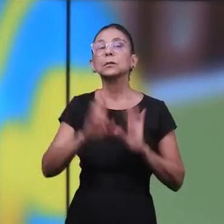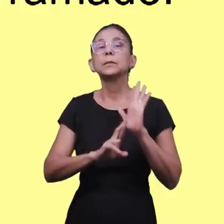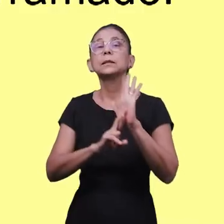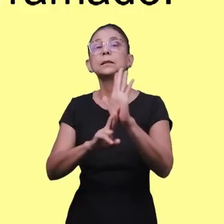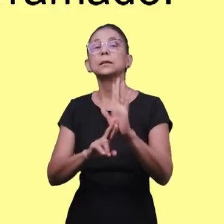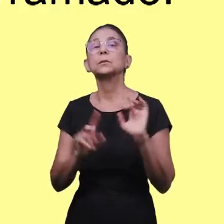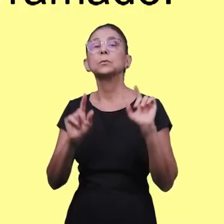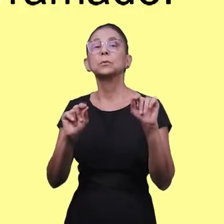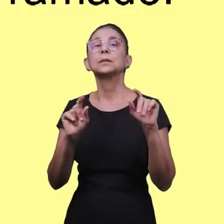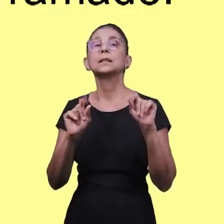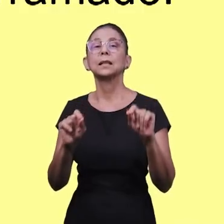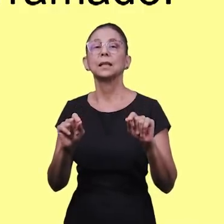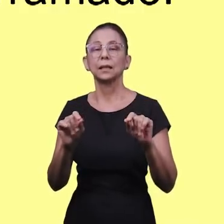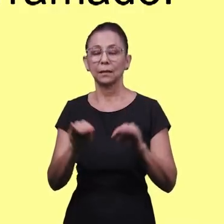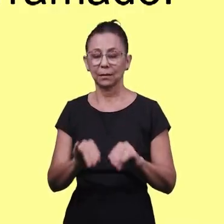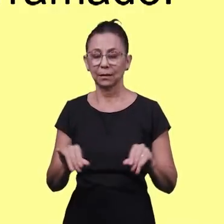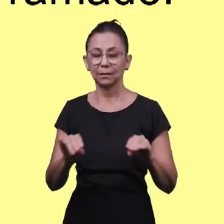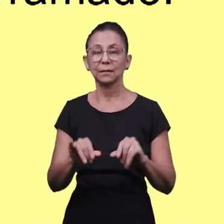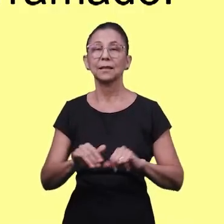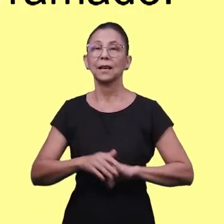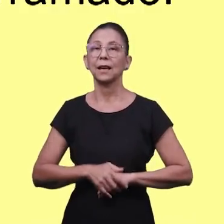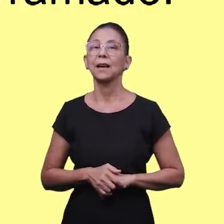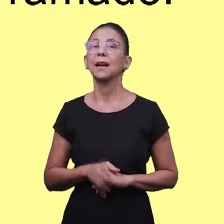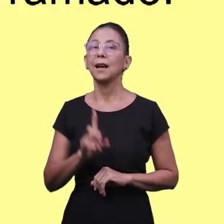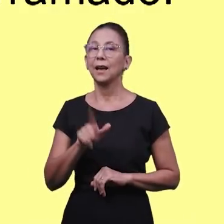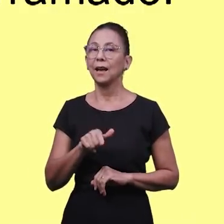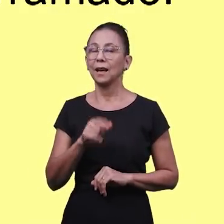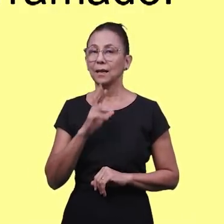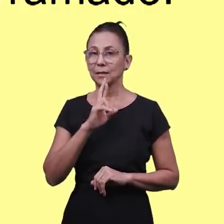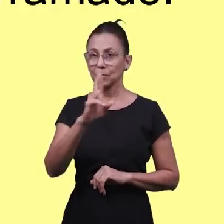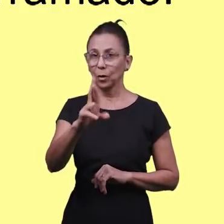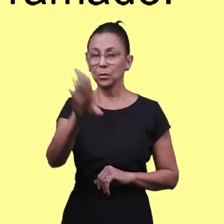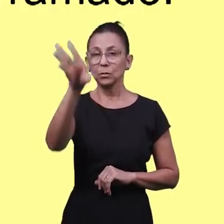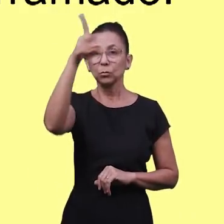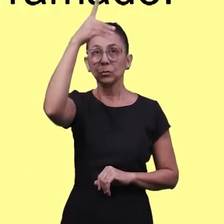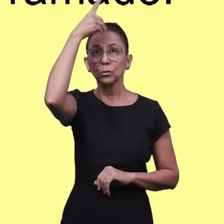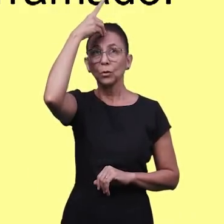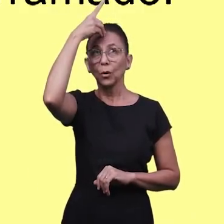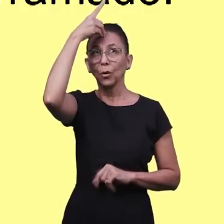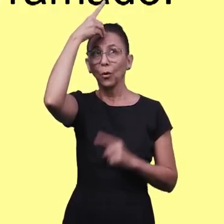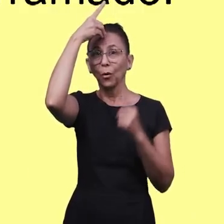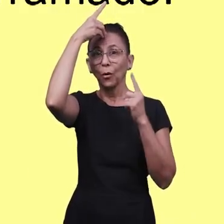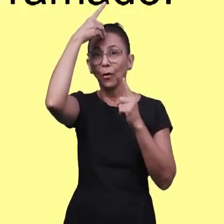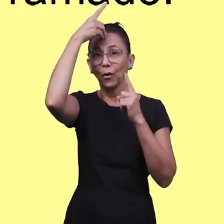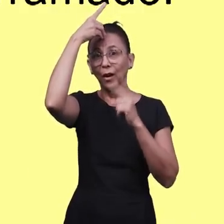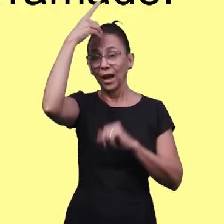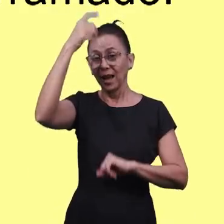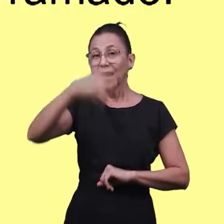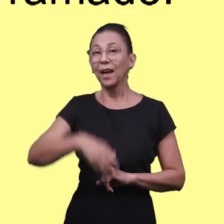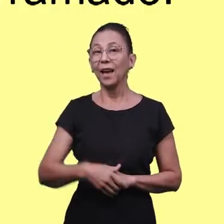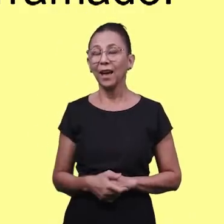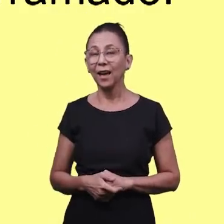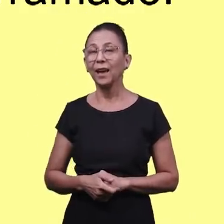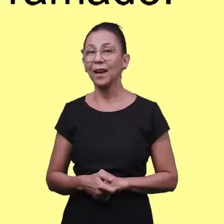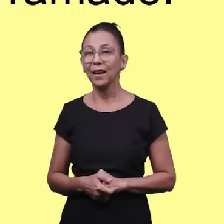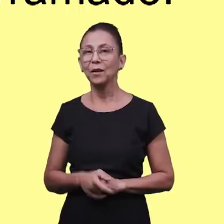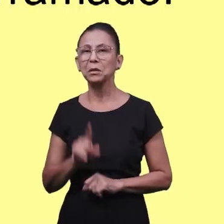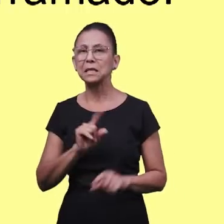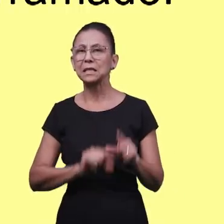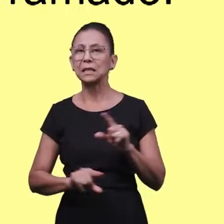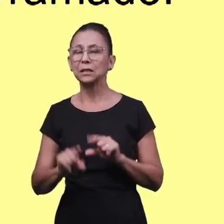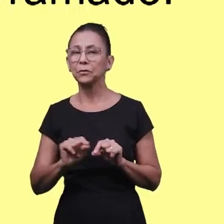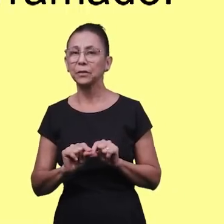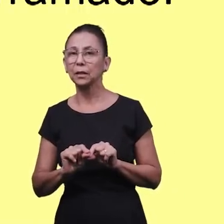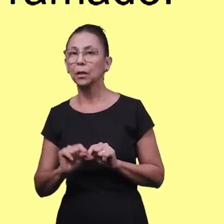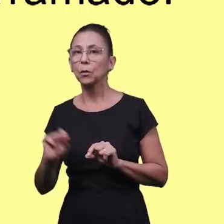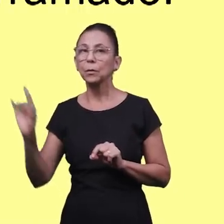terra? As flores falam dos dons espirituais. É um tempo onde o Espírito